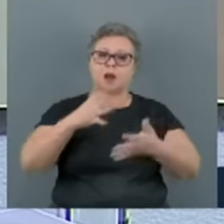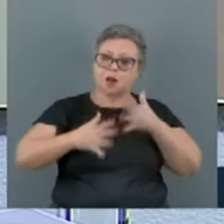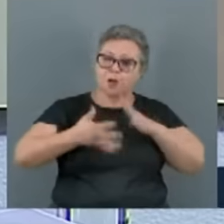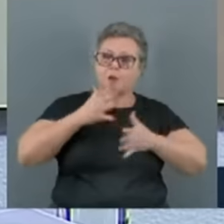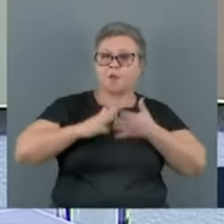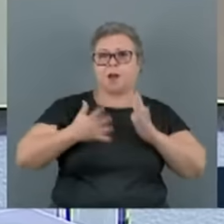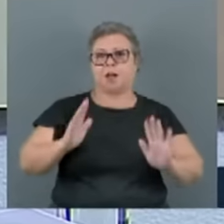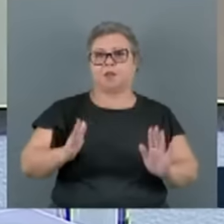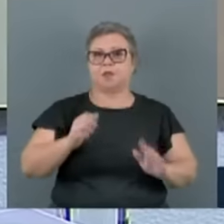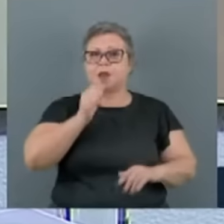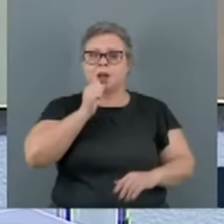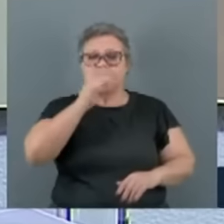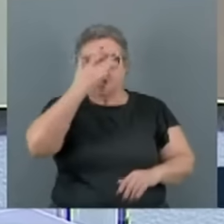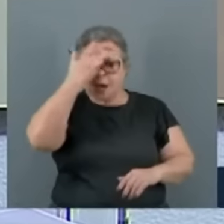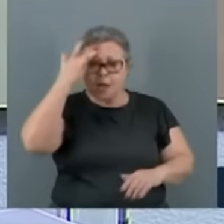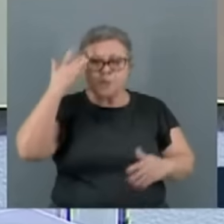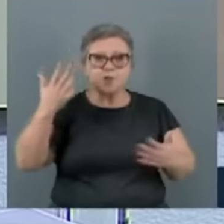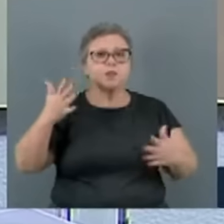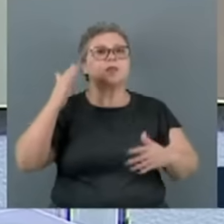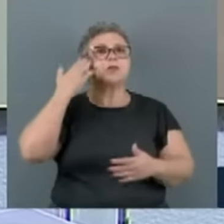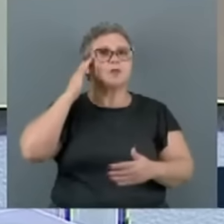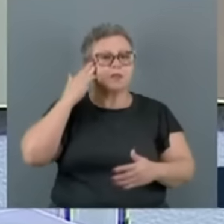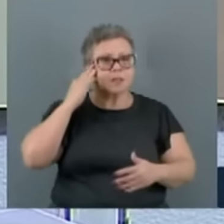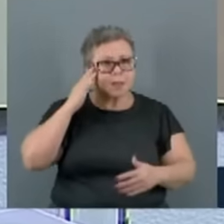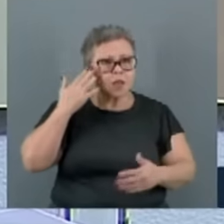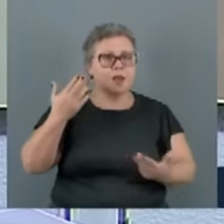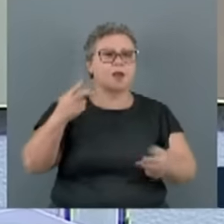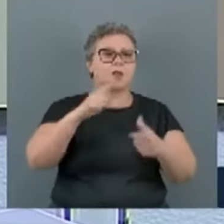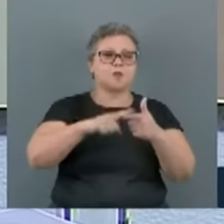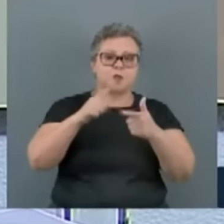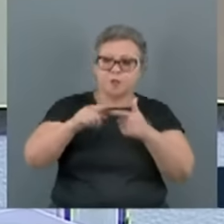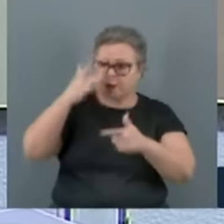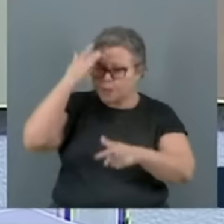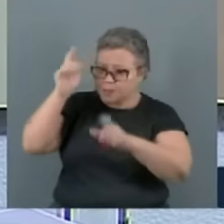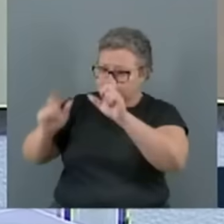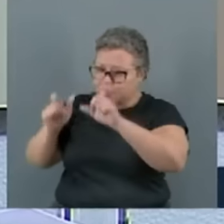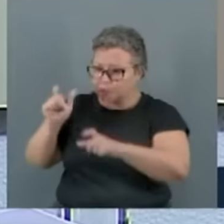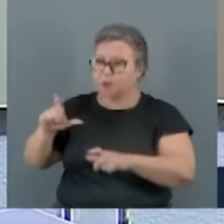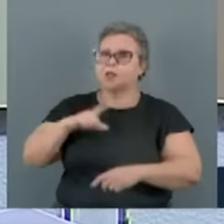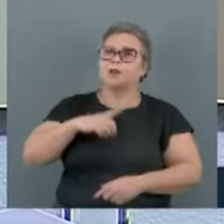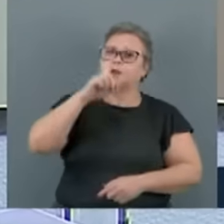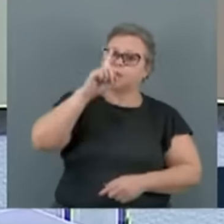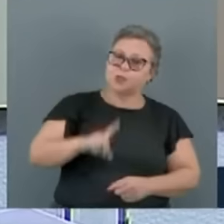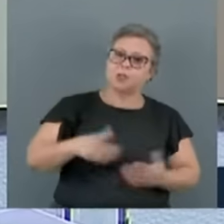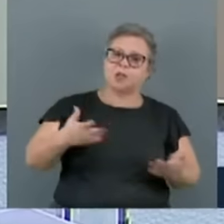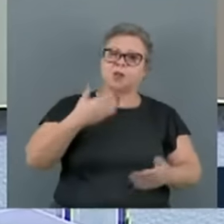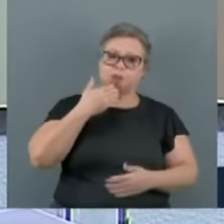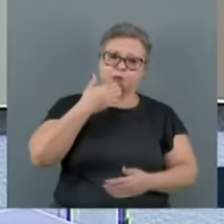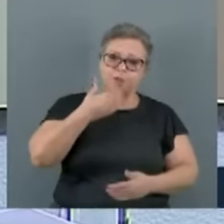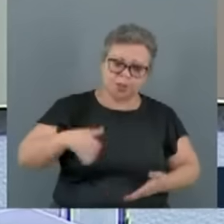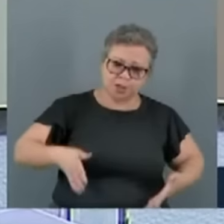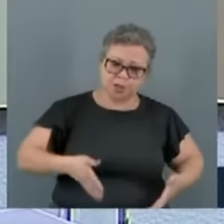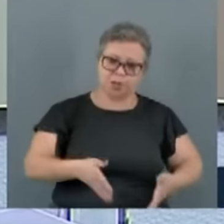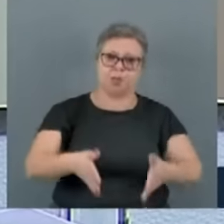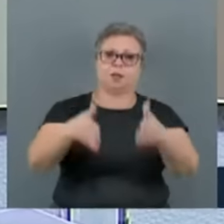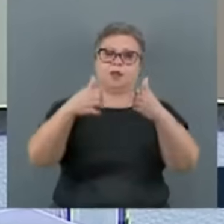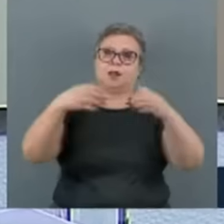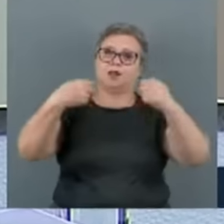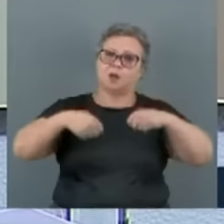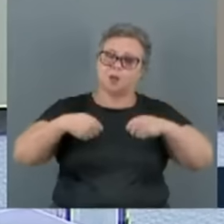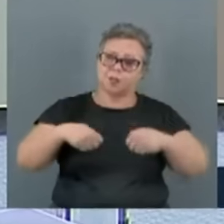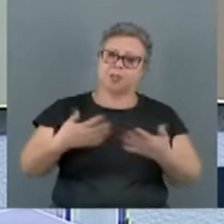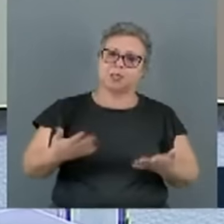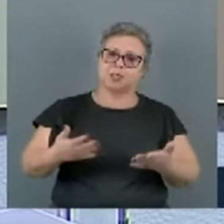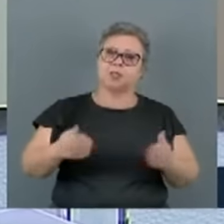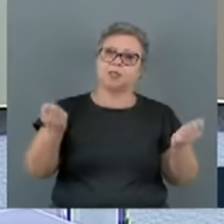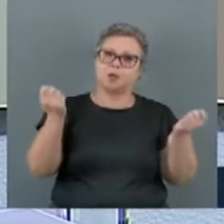E ainda que as pessoas, eu entendo o drama delas, têm o direito de reivindicar a estrada, ela precisa ser